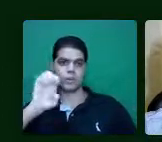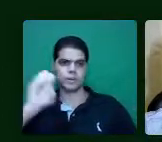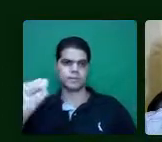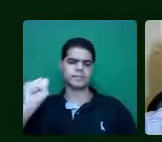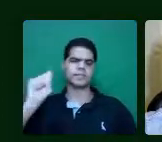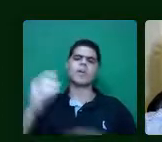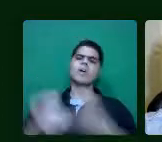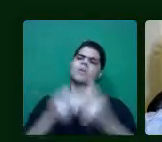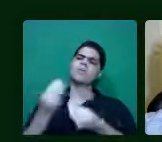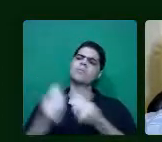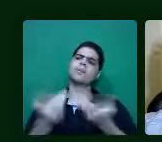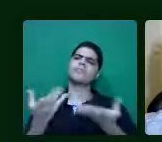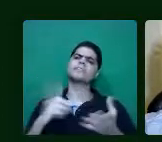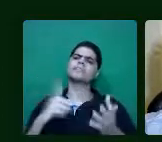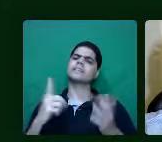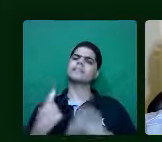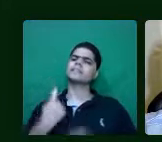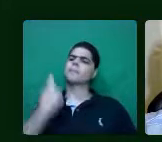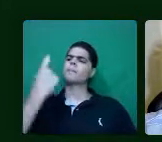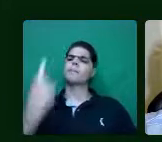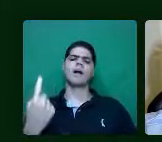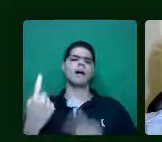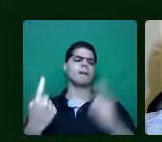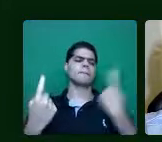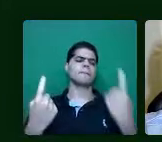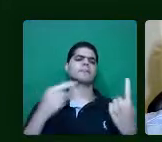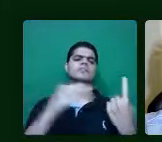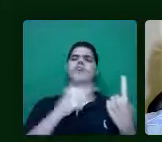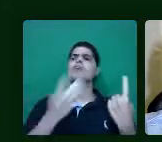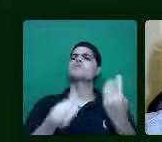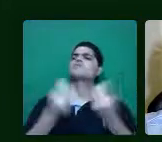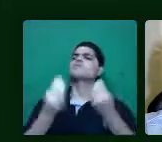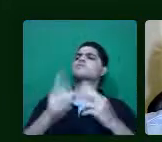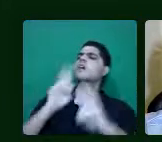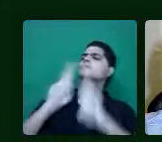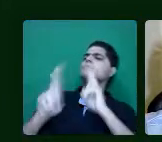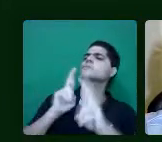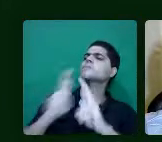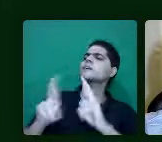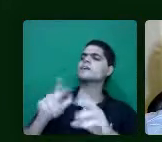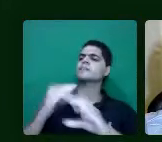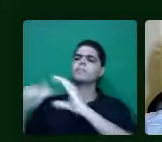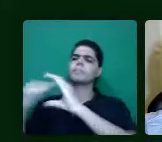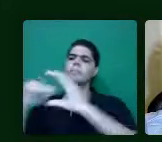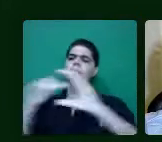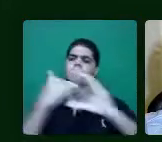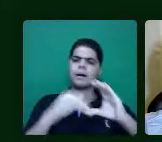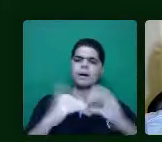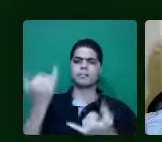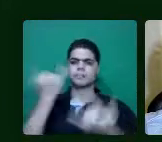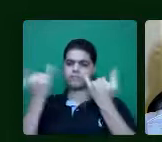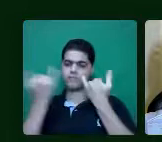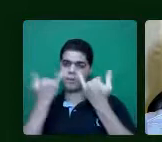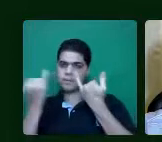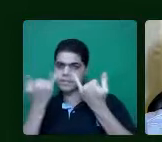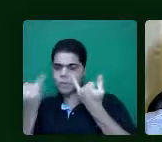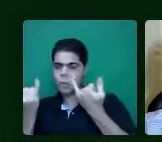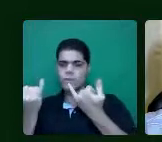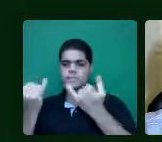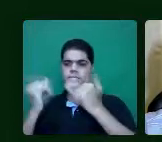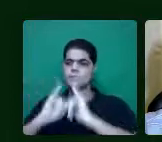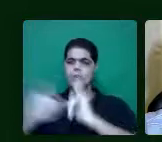ficar disponíveis para responder uma dúvida pontual ou dar feedback para a equipe. Inclusive, as equipes